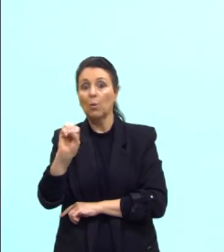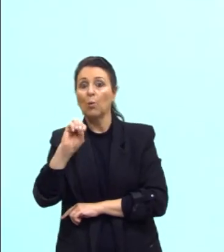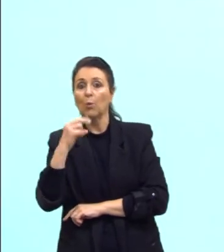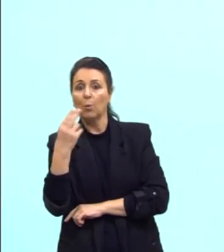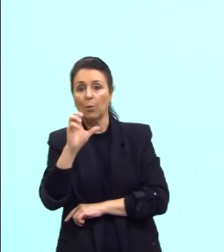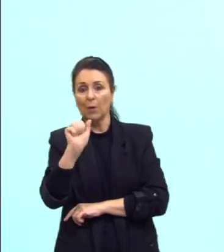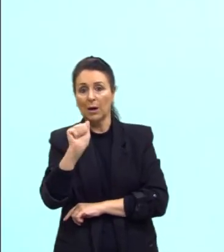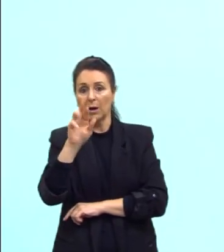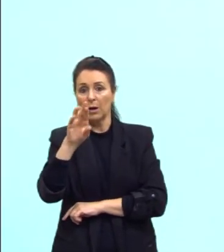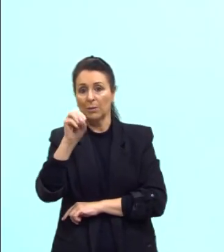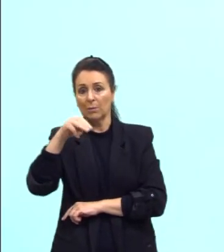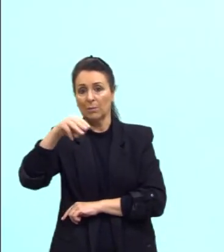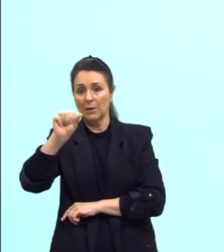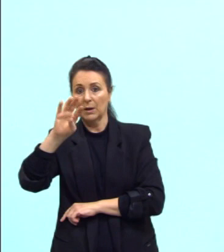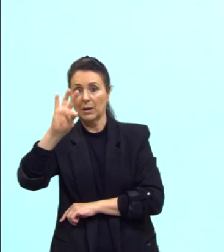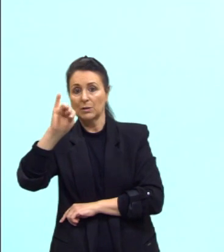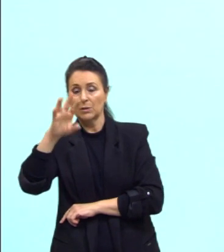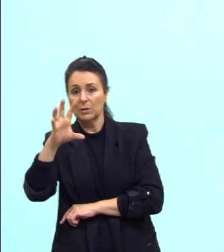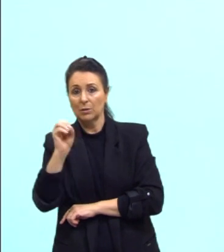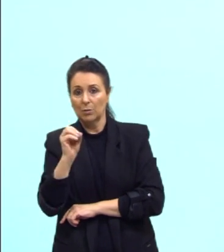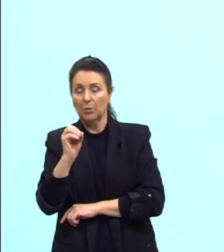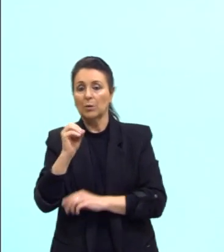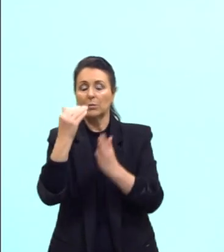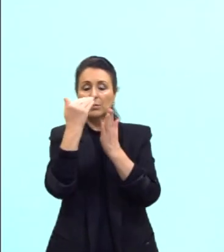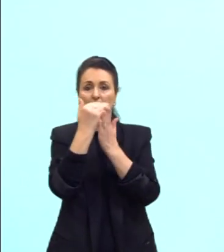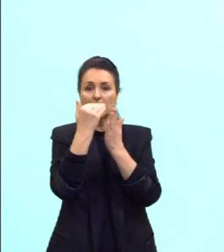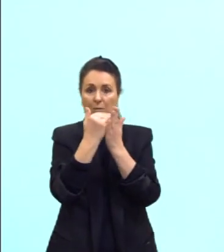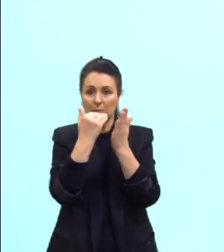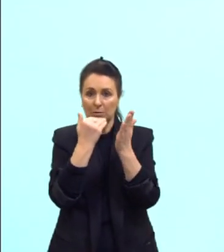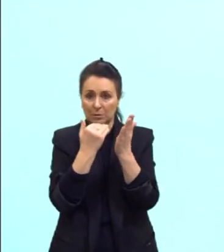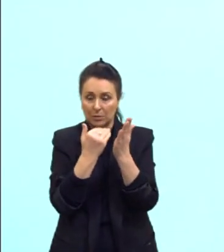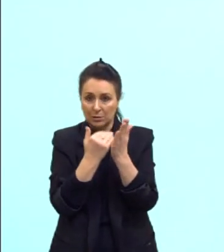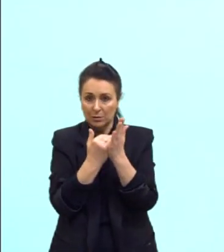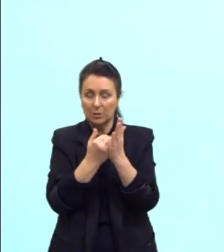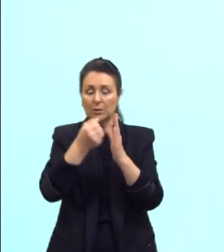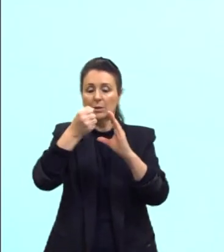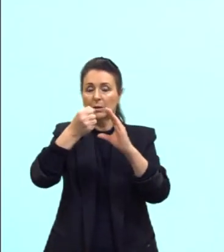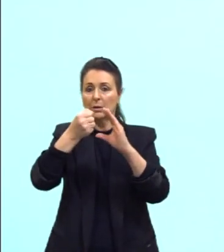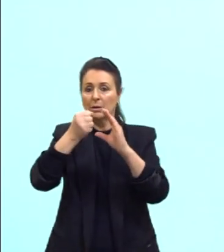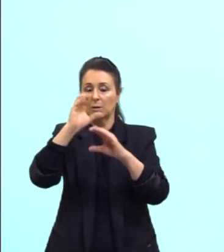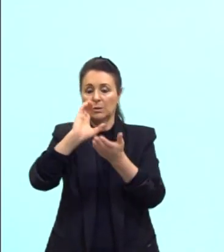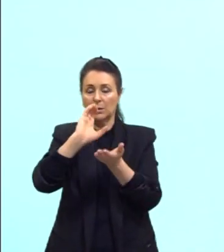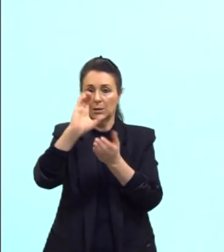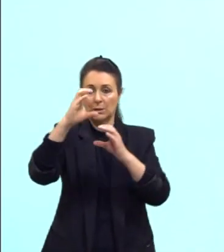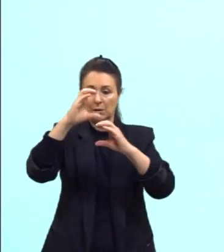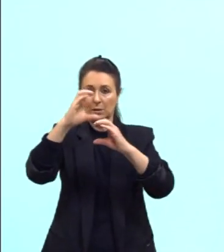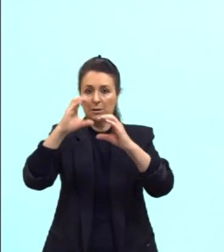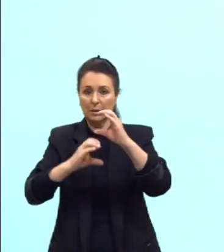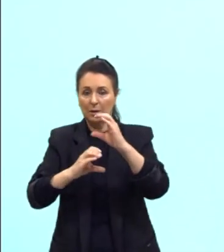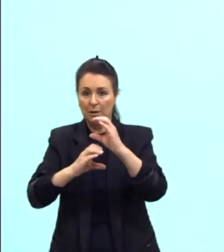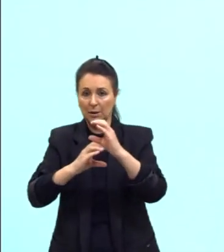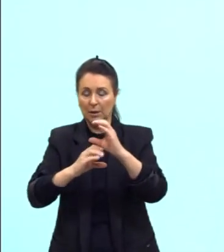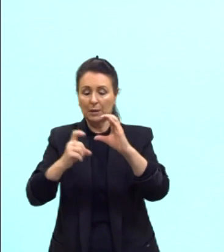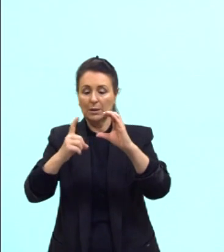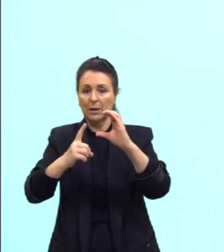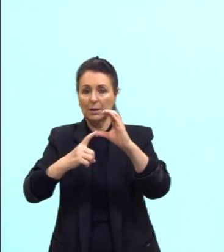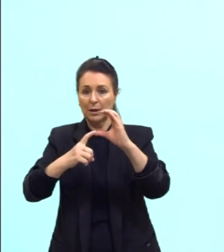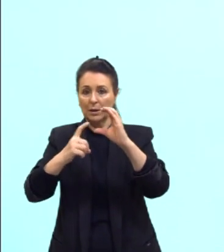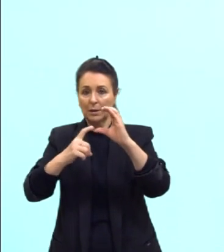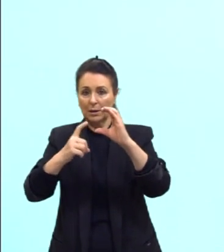tá os alifáticos eles podem ser classificados conforme as cadeias são abertas ou fechadas